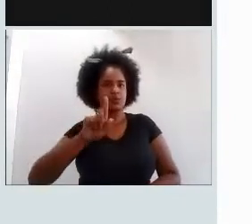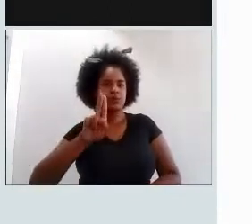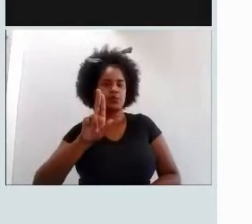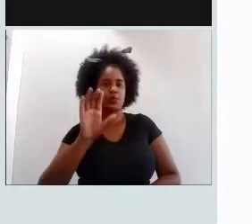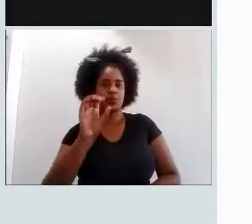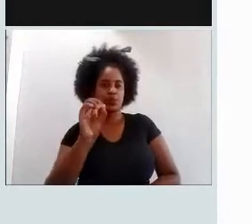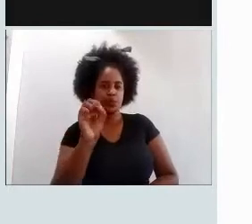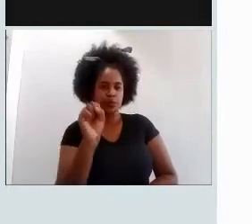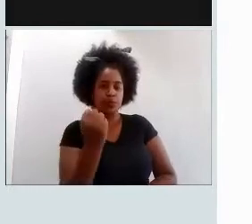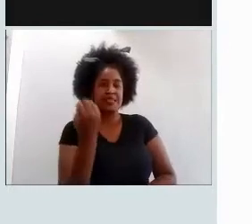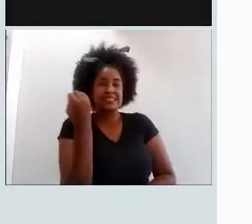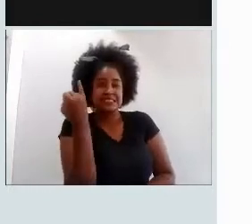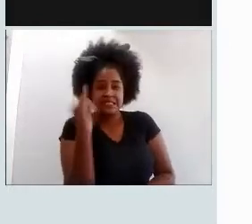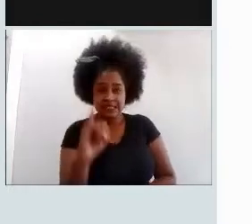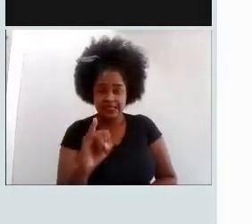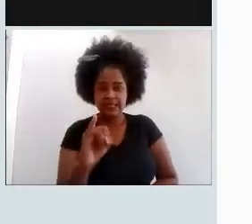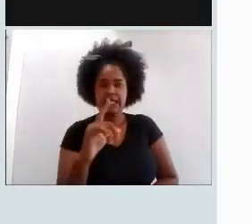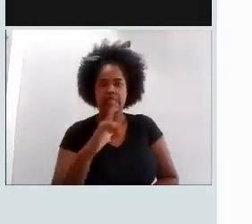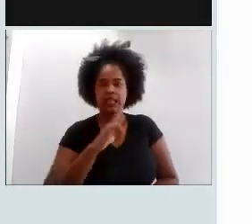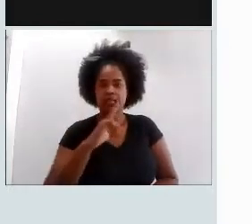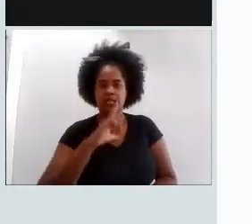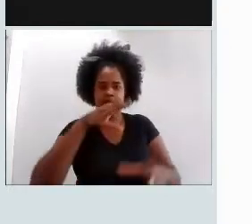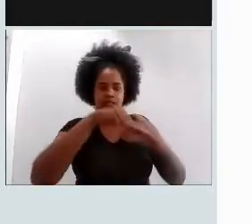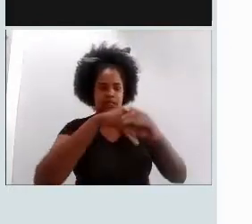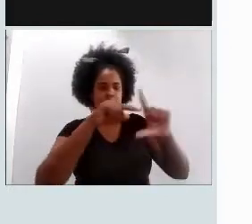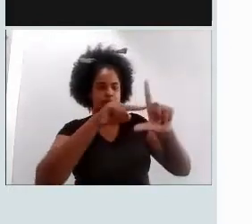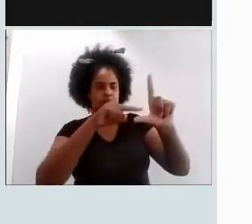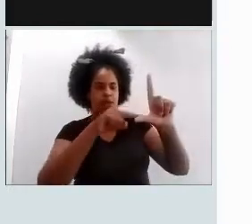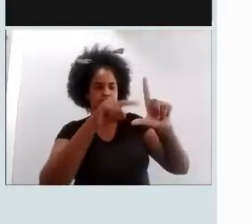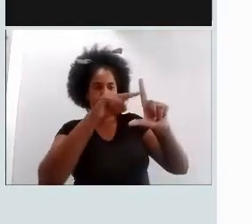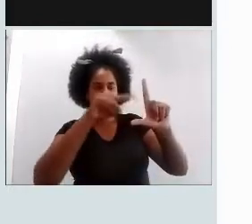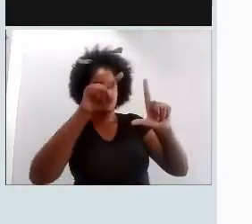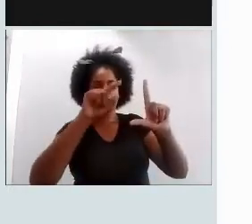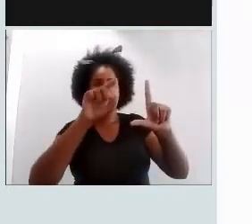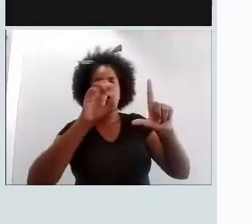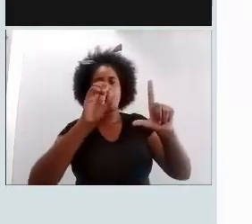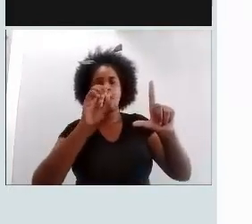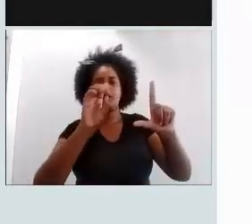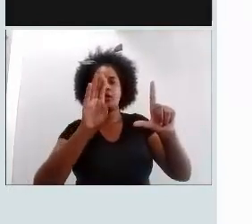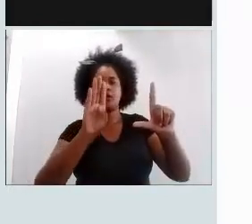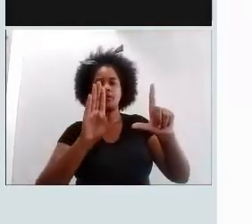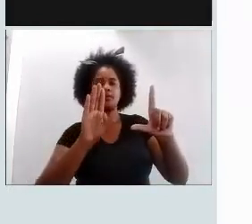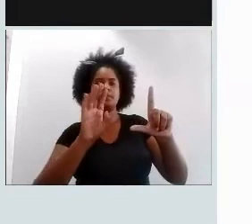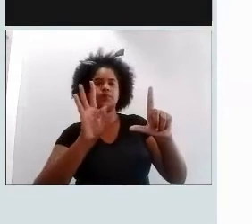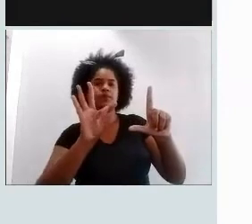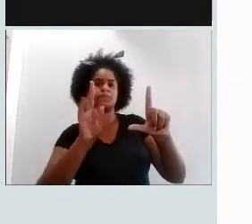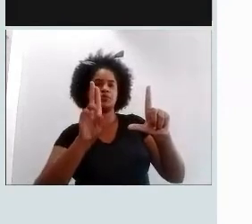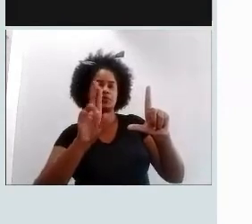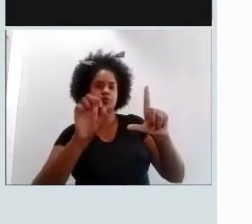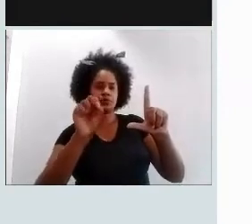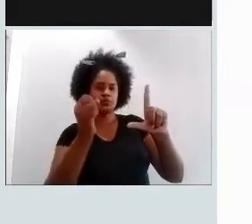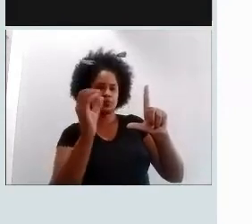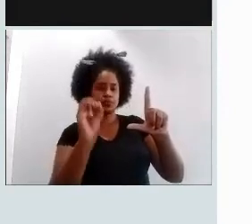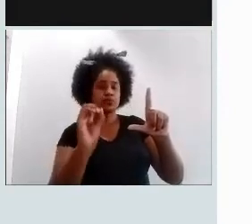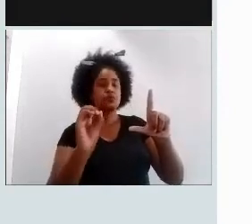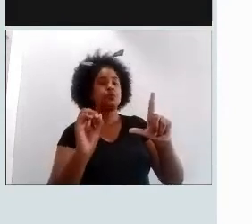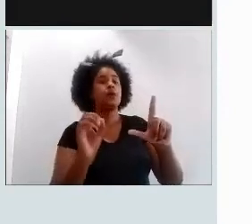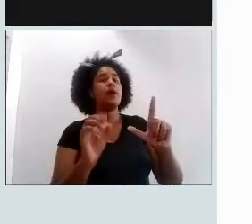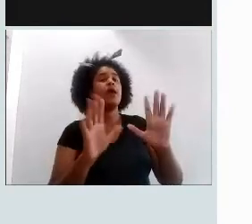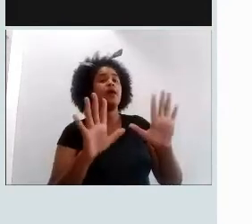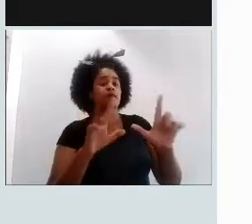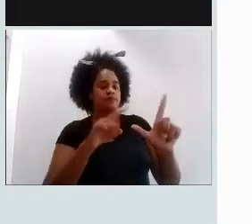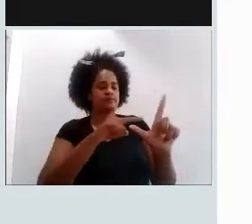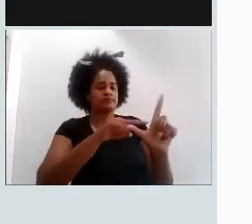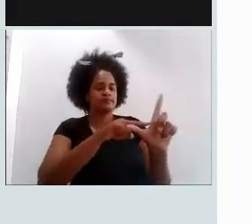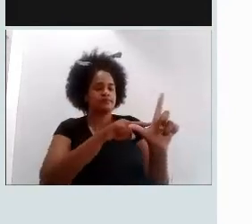ângulo obtuso, certo? Normalmente esse ângulo está na base, dependendo da posição do triângulo, que é esse que